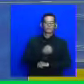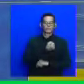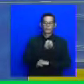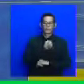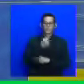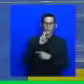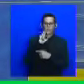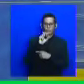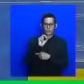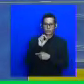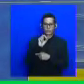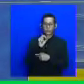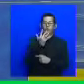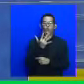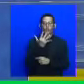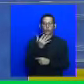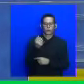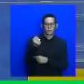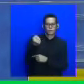50, bola branca.